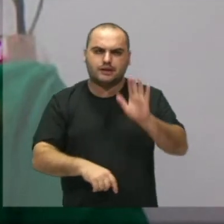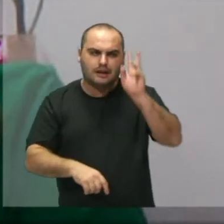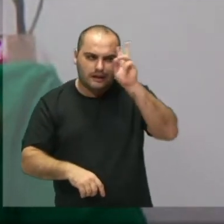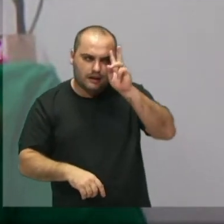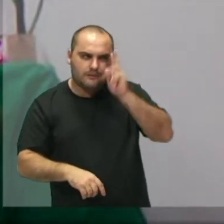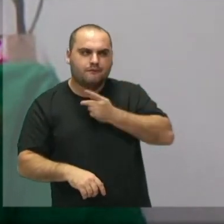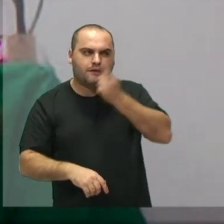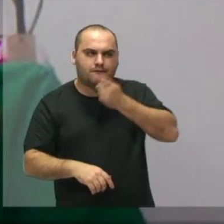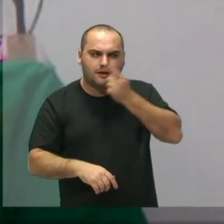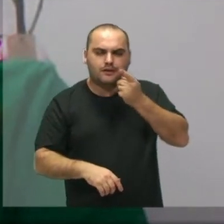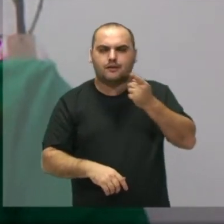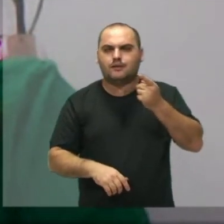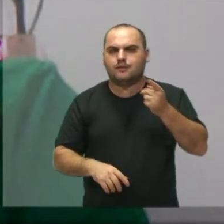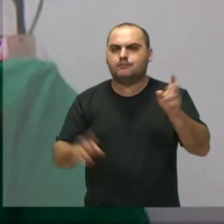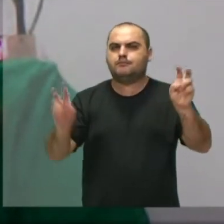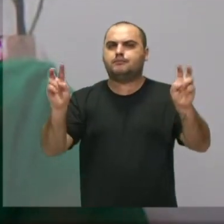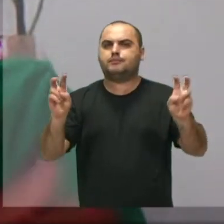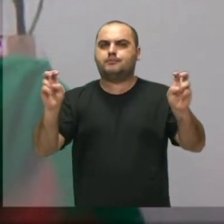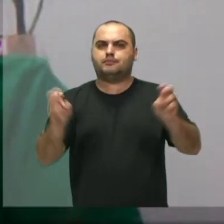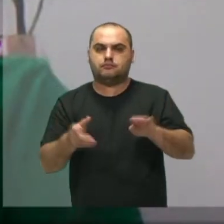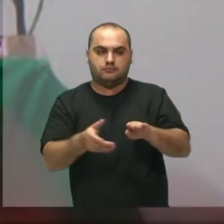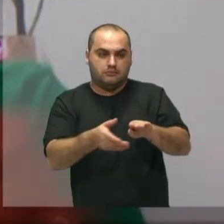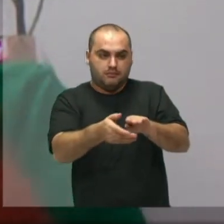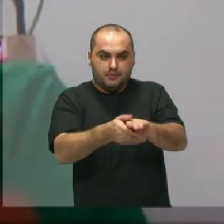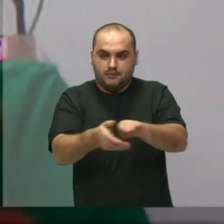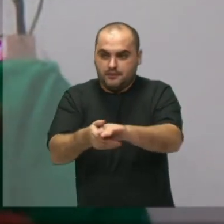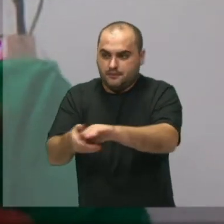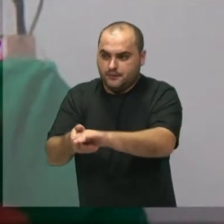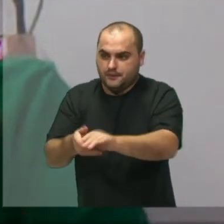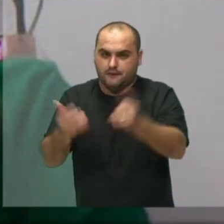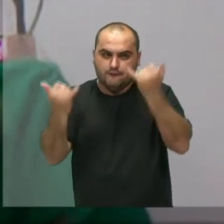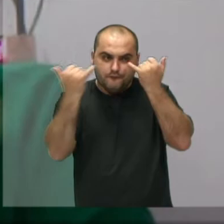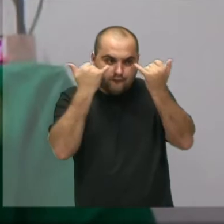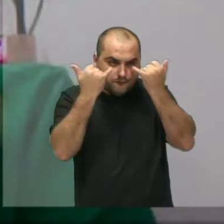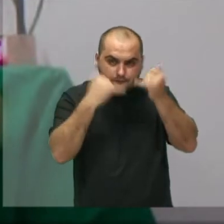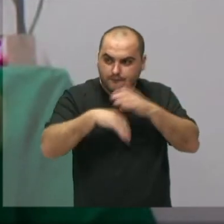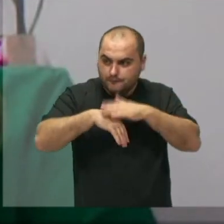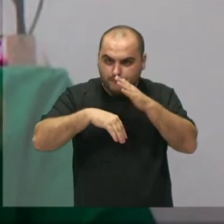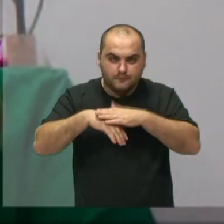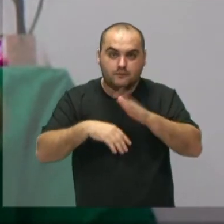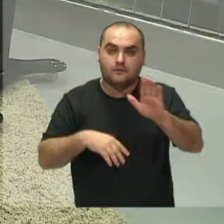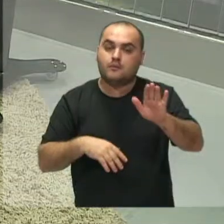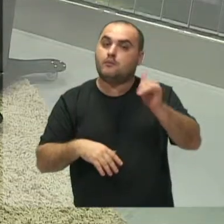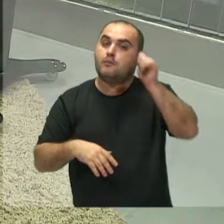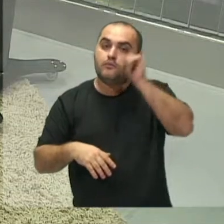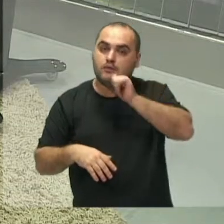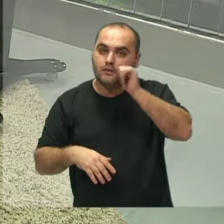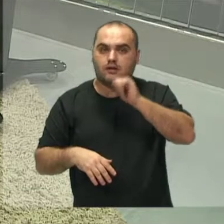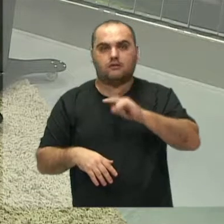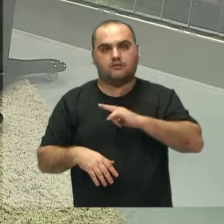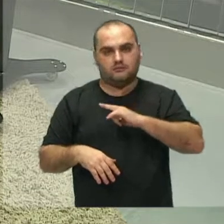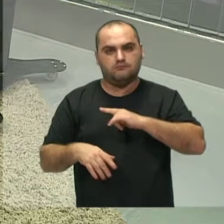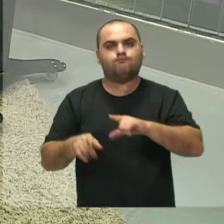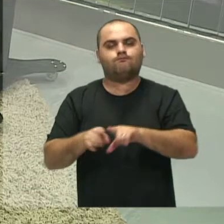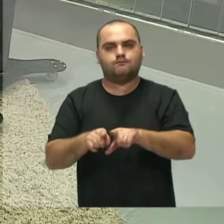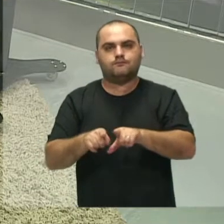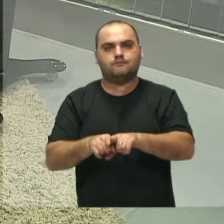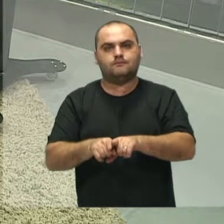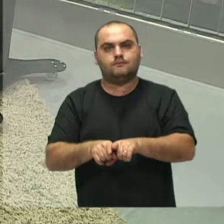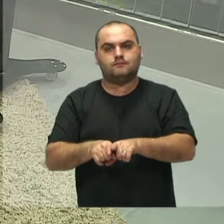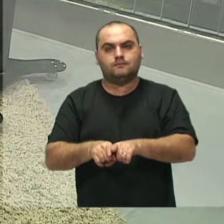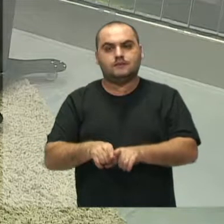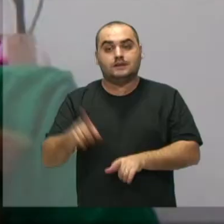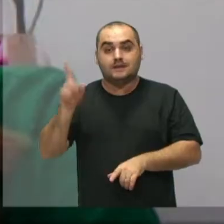a questão de orientar, informar, eu acho que a questão da mulher também. É muito difícil